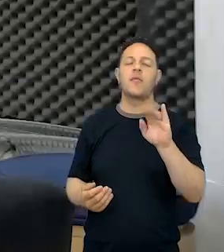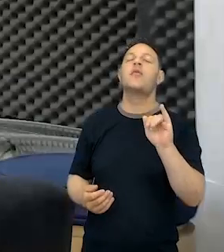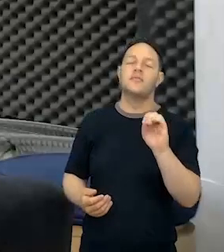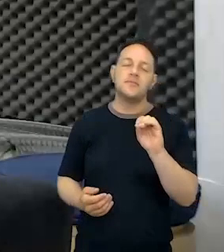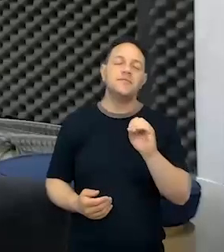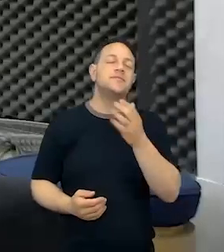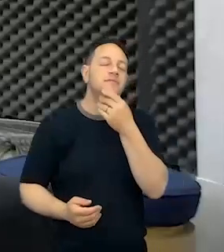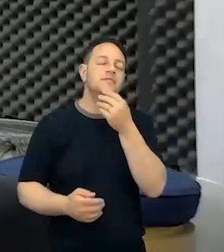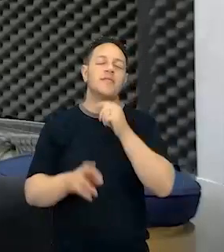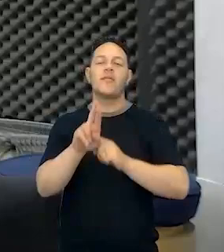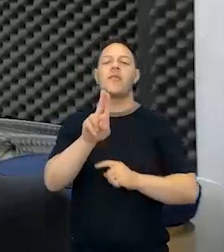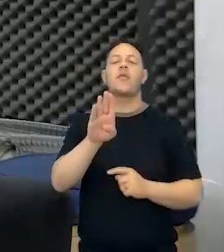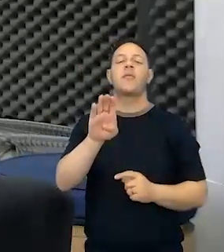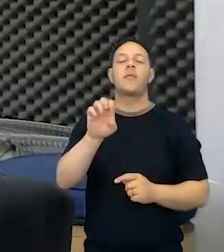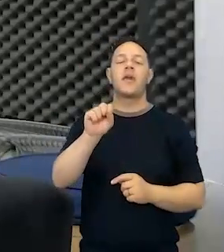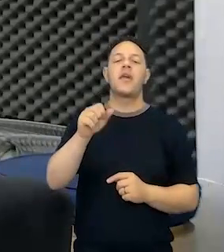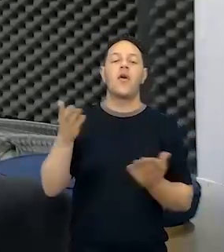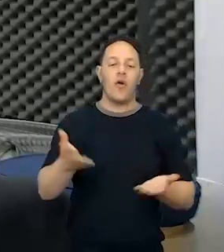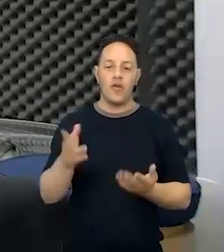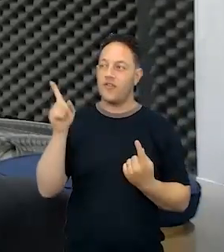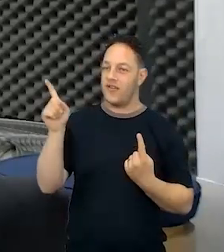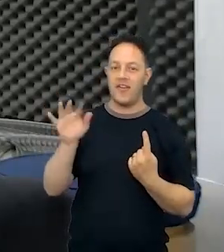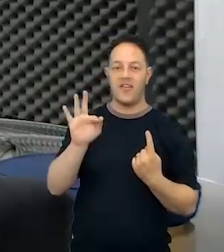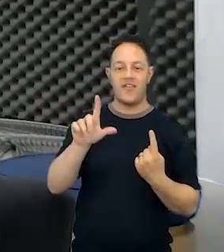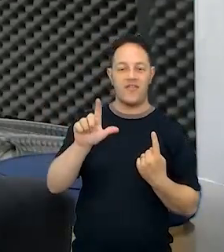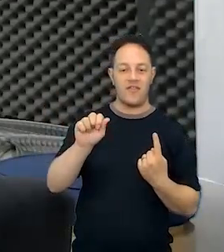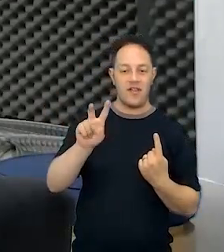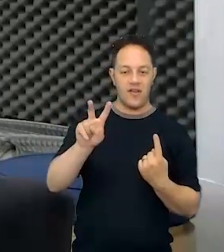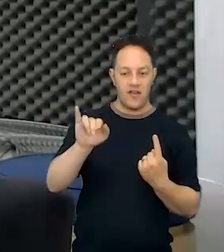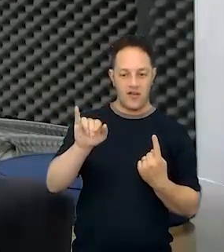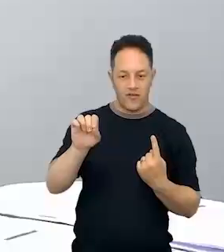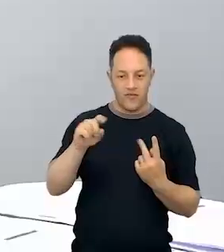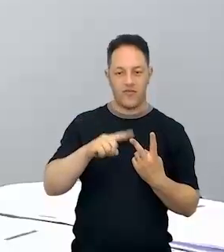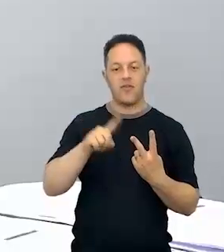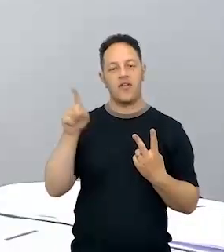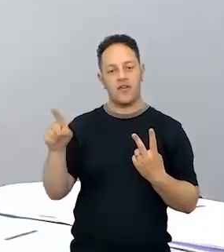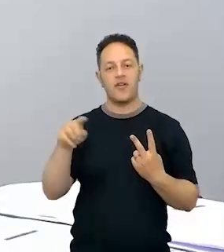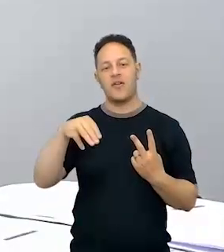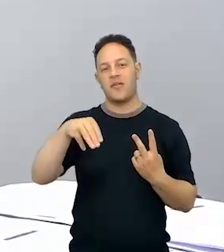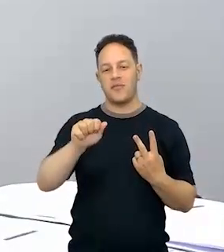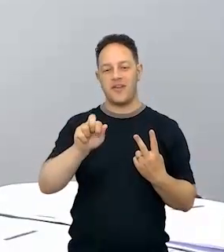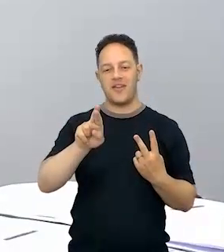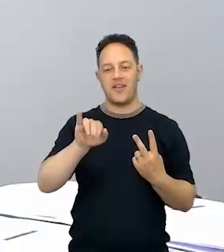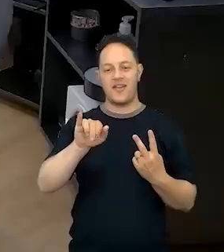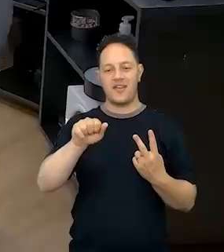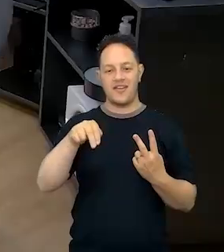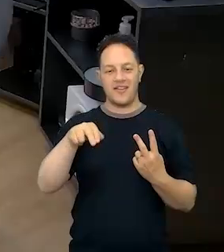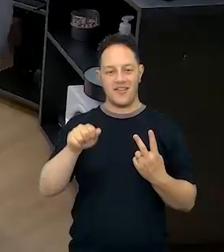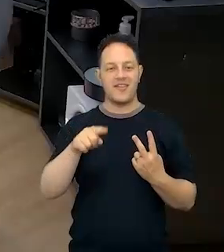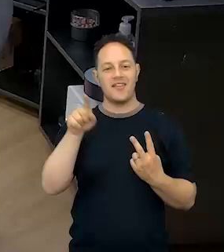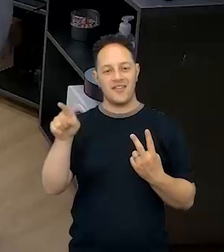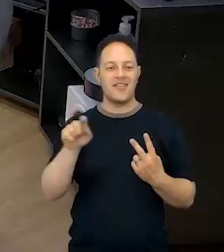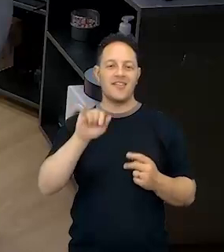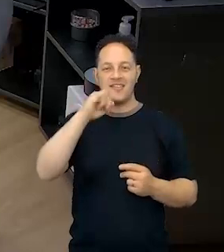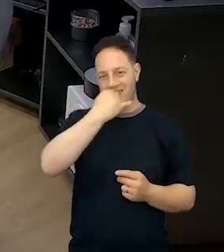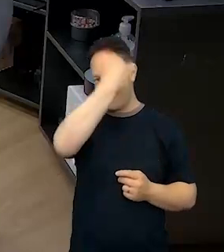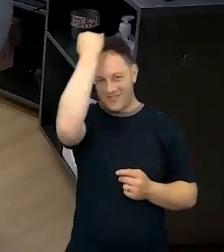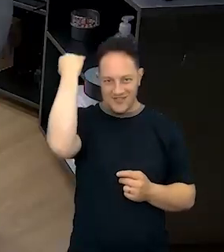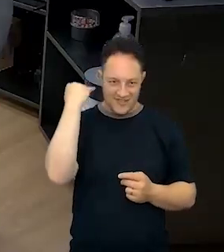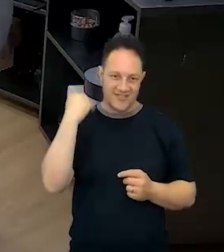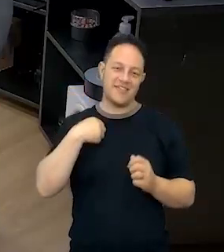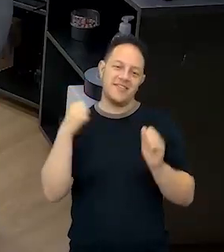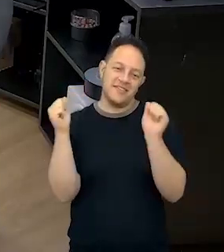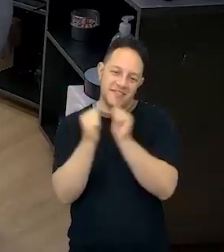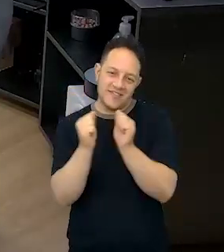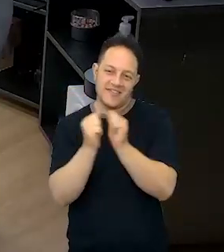perguntou o nome dos expositores de hoje. Eu sou o Flávio e ela é a professora Mariana. Isso. E a Ilana, acho que eu estou sempre com eles aqui, né?